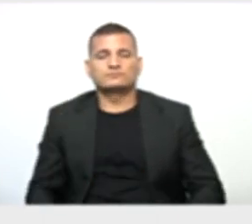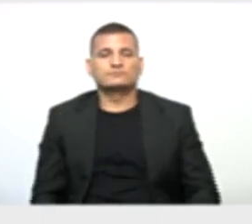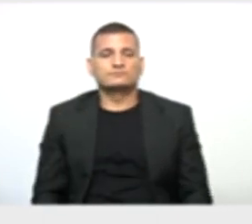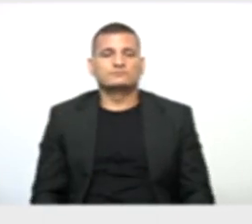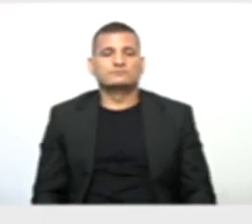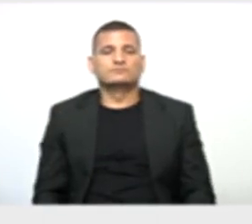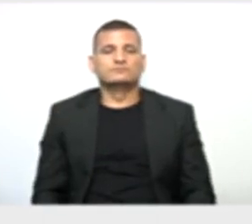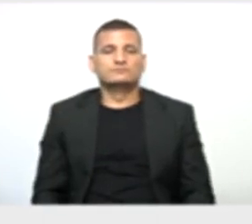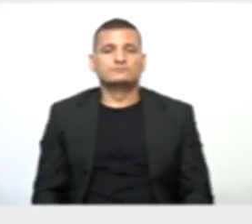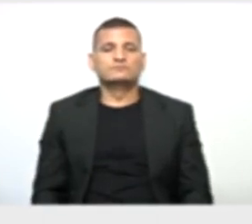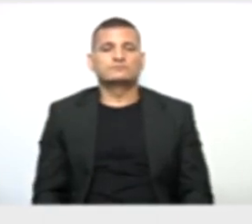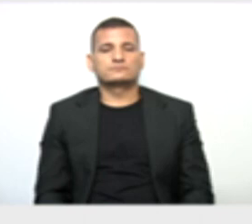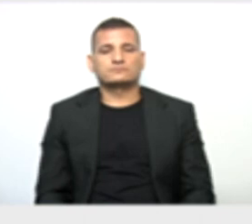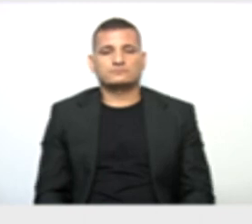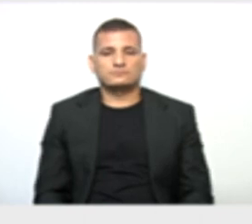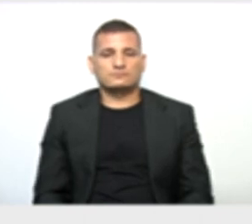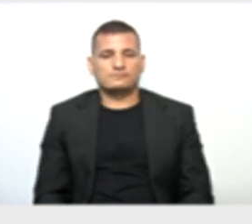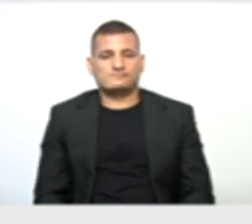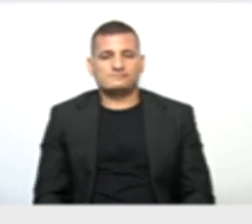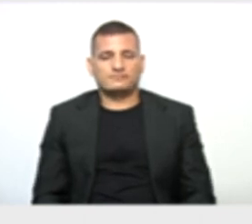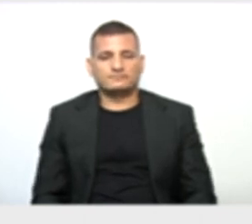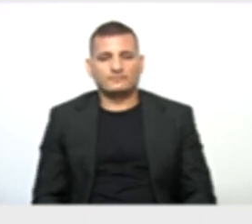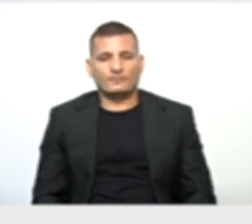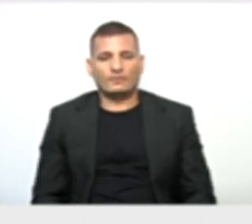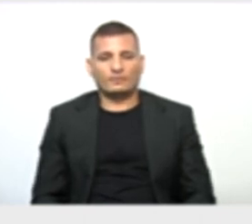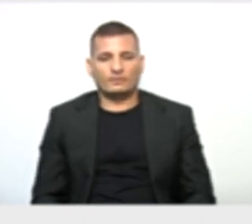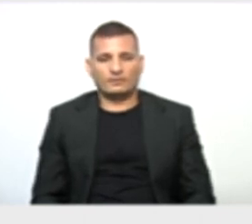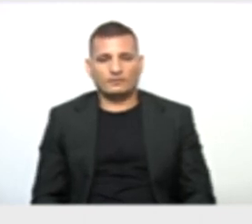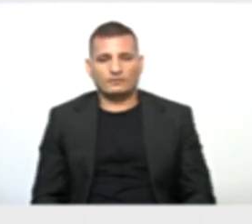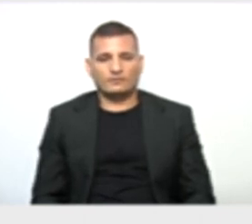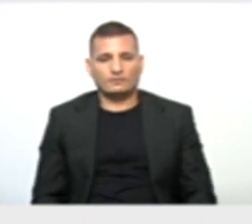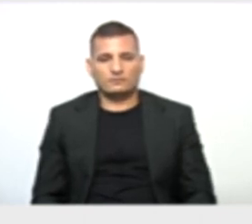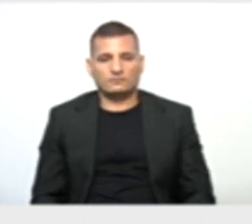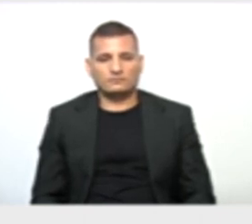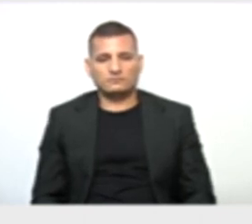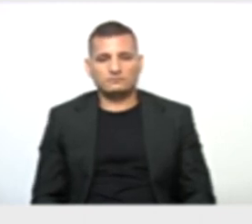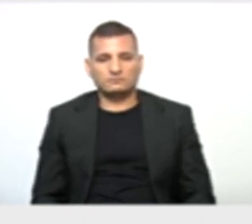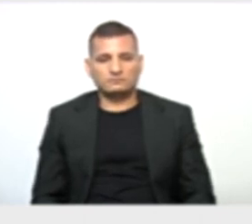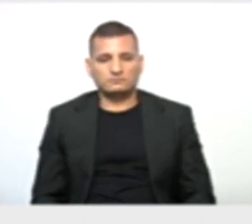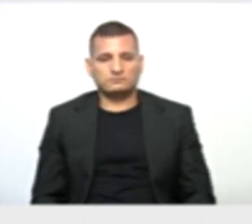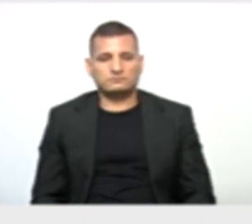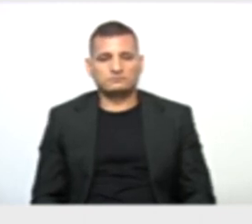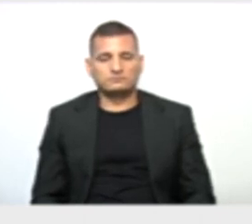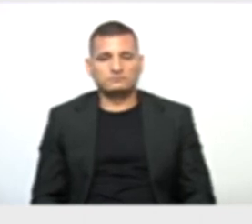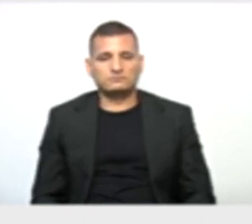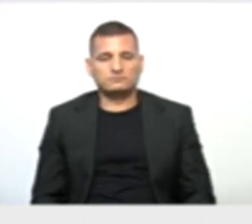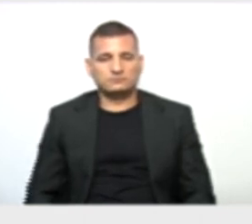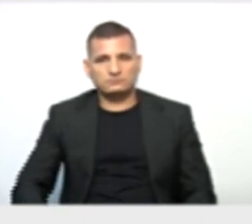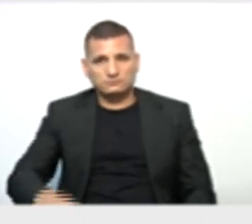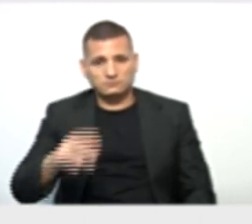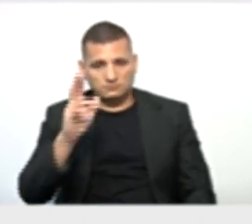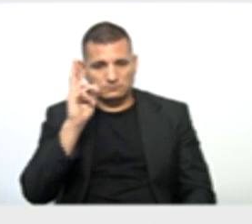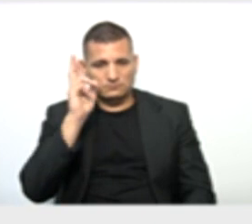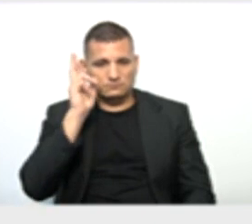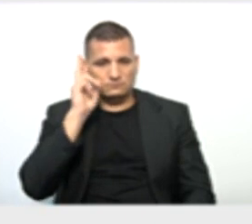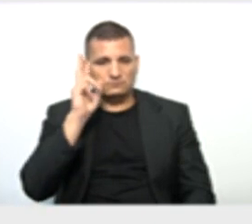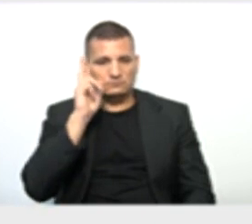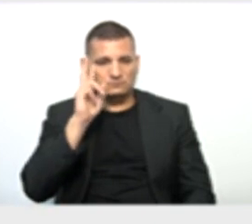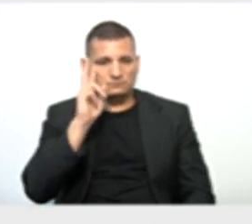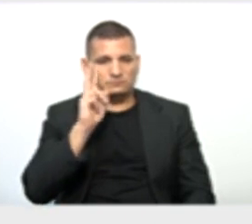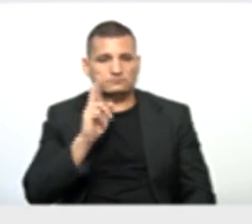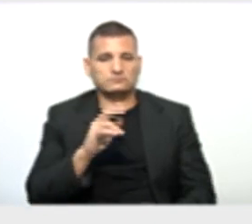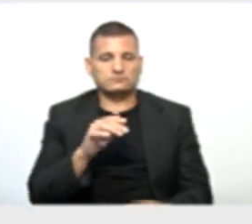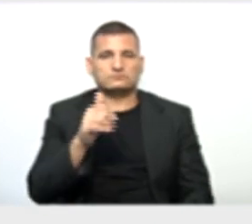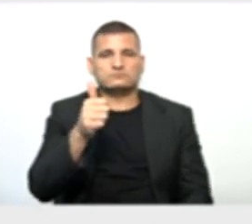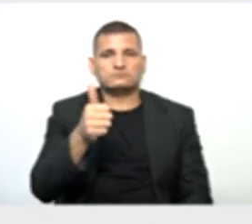3, 5, 7 e 9. Lembrando que, o que acontece aqui? O